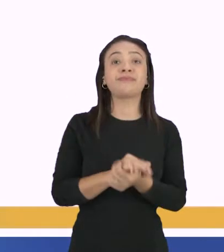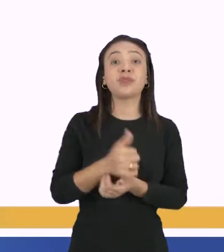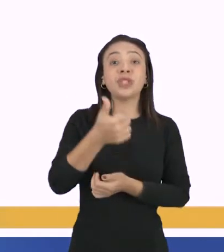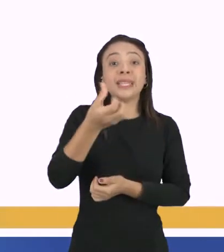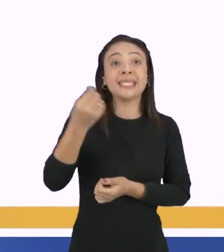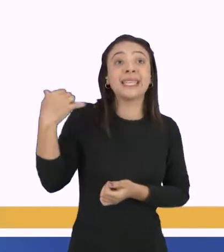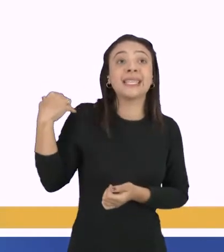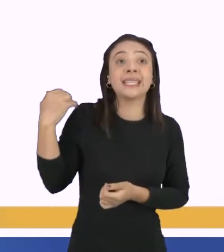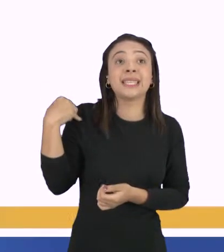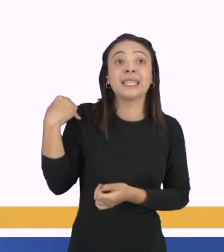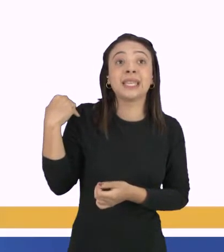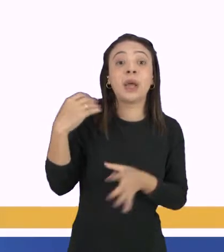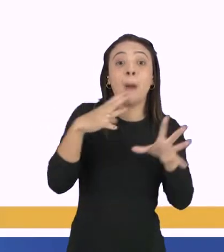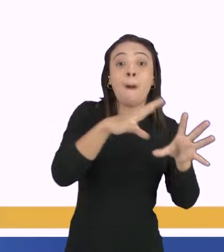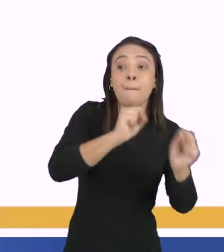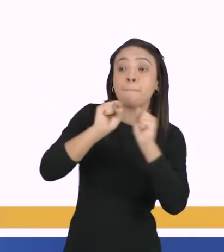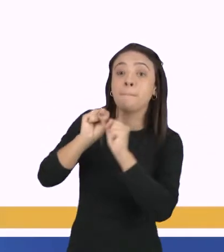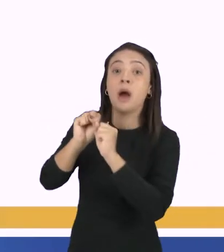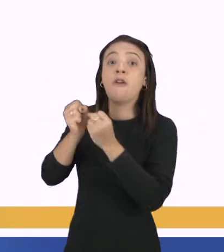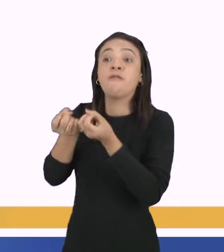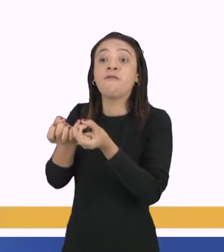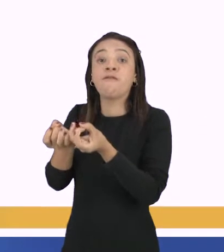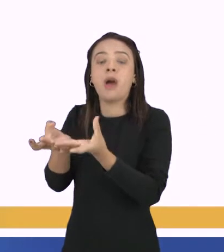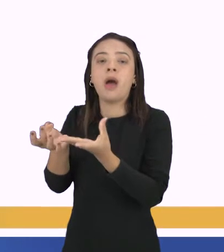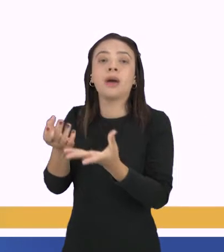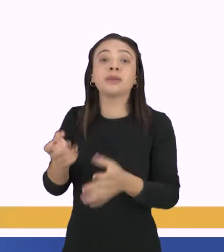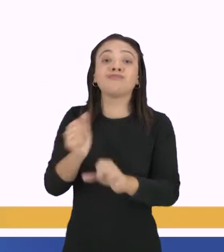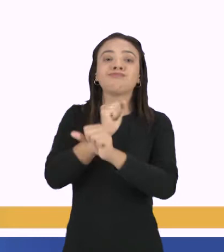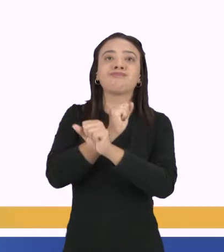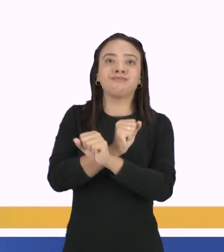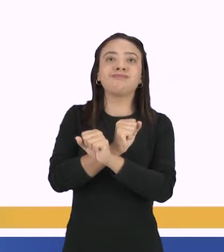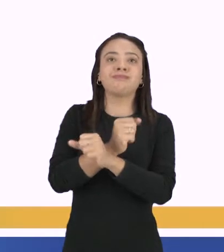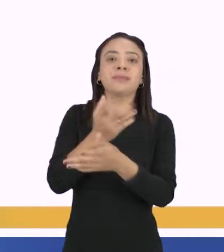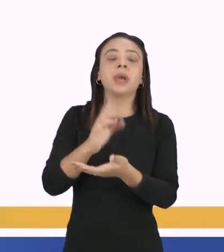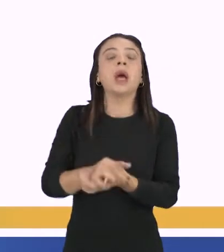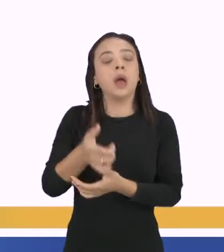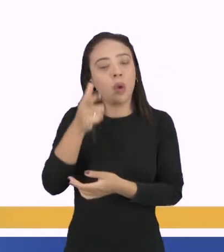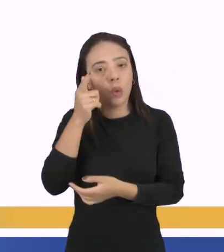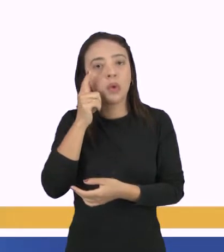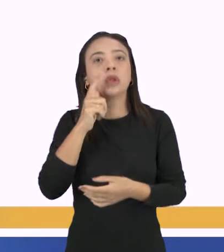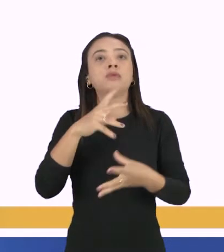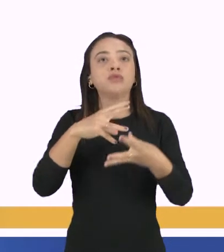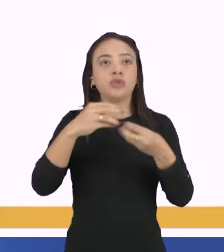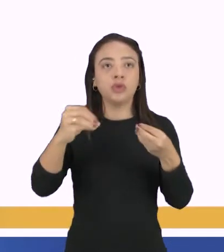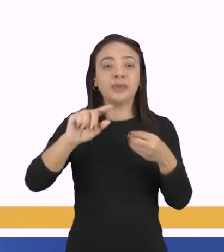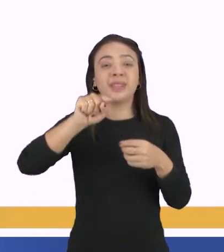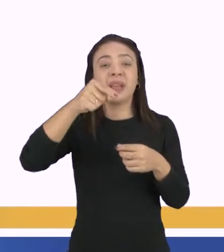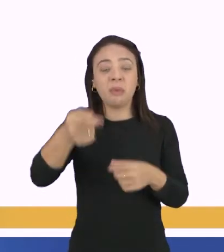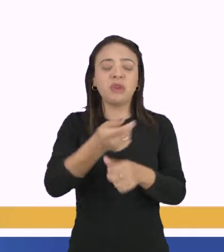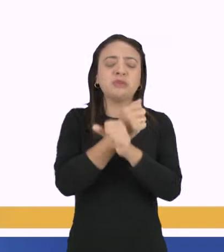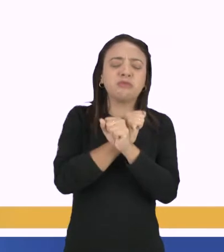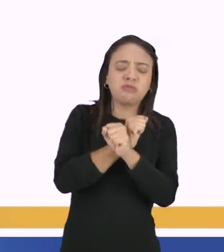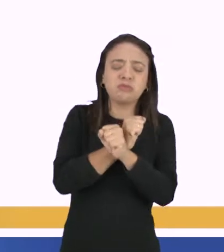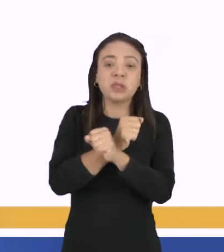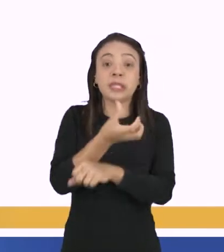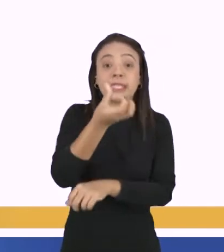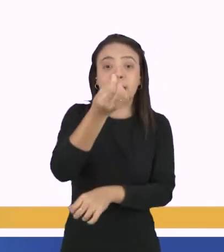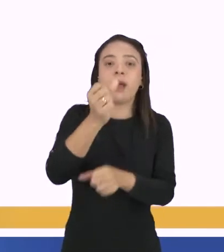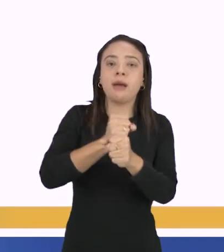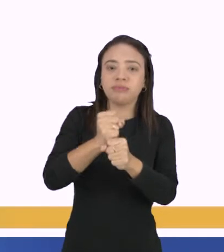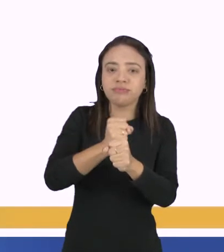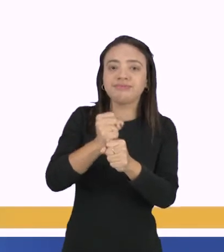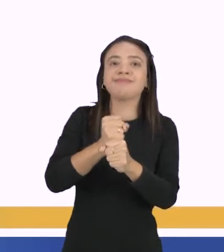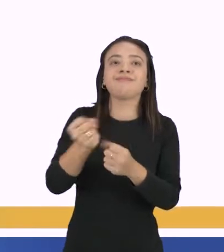e vendido como escravo por saqueadores irlandeses. Ele conseguiu escapar após ter sido escravizado durante 6 anos,